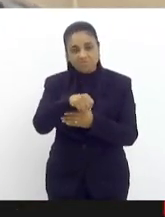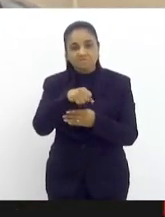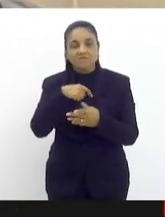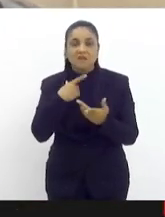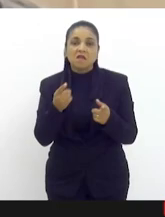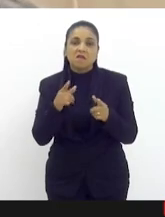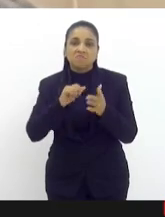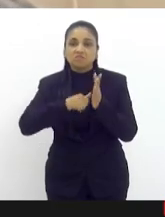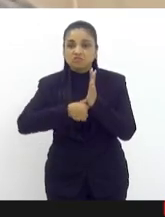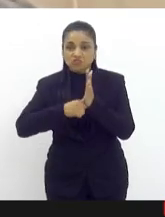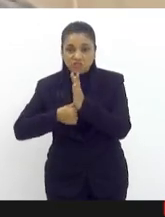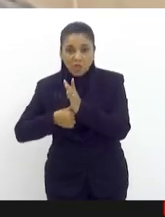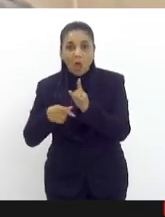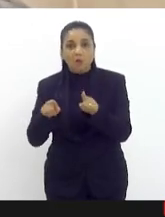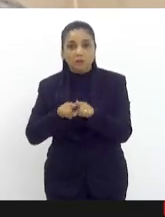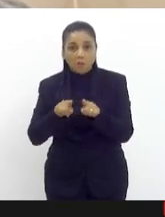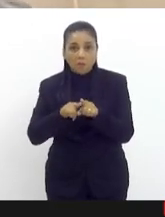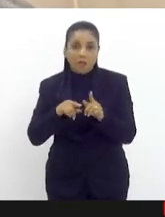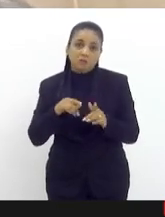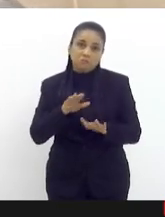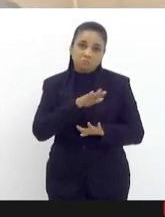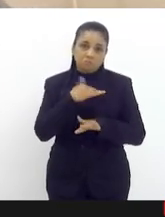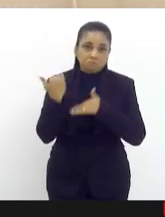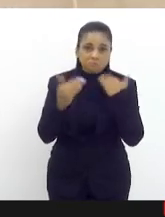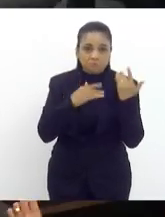resolver o problema da água do Rio de Janeiro.